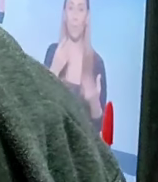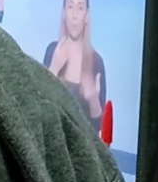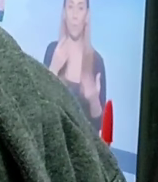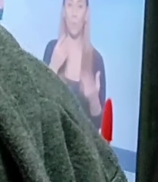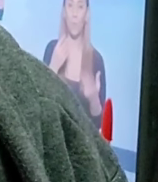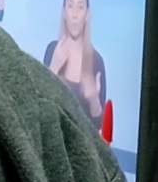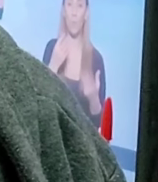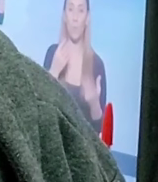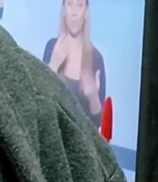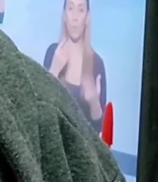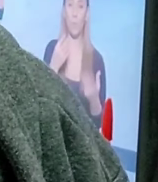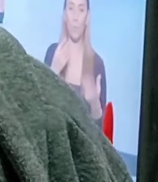A parte relativa da reunião da Cúpula das Américas, que trata justamente